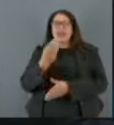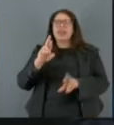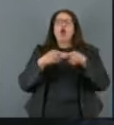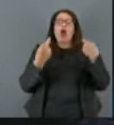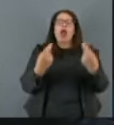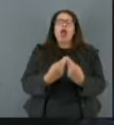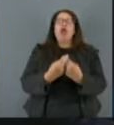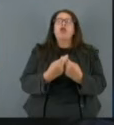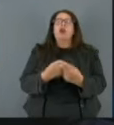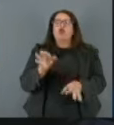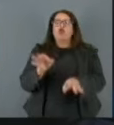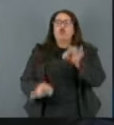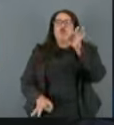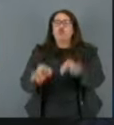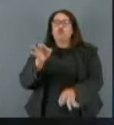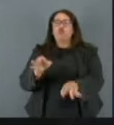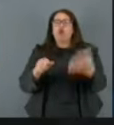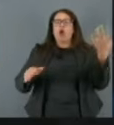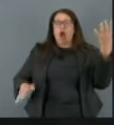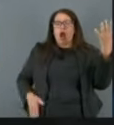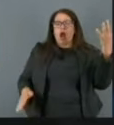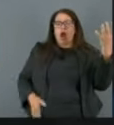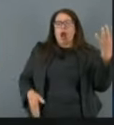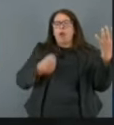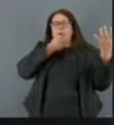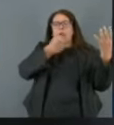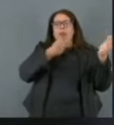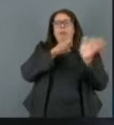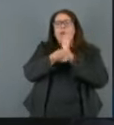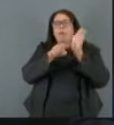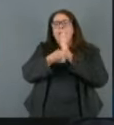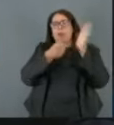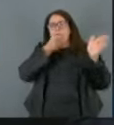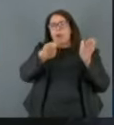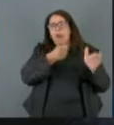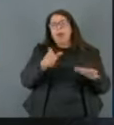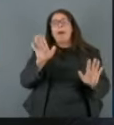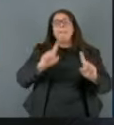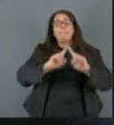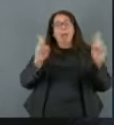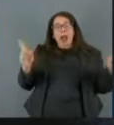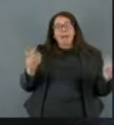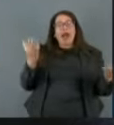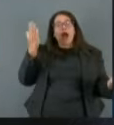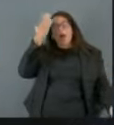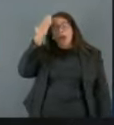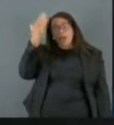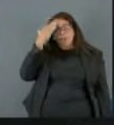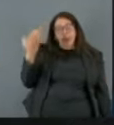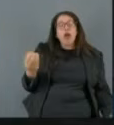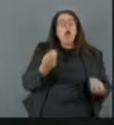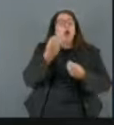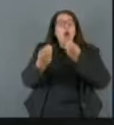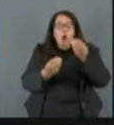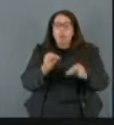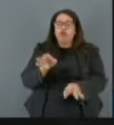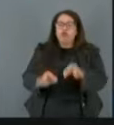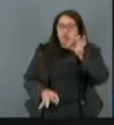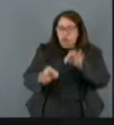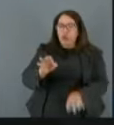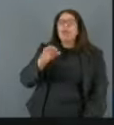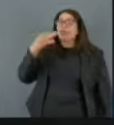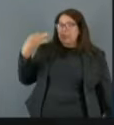número muito grande de solturas, 40% segundo dados do próprio CNJ. Embora os juízes acertem